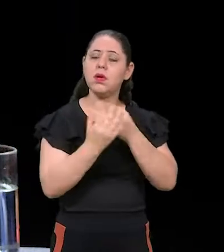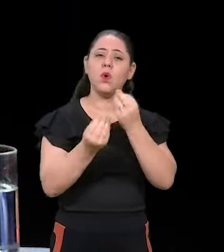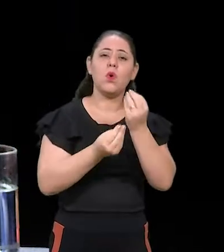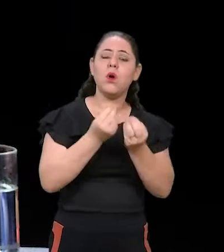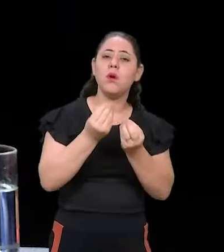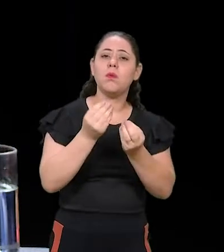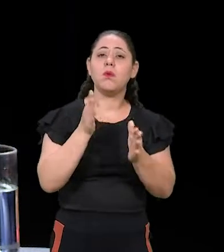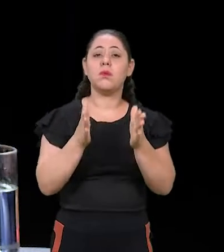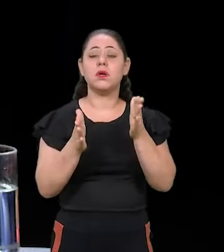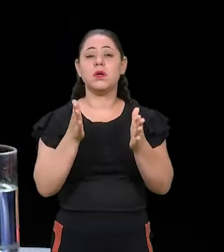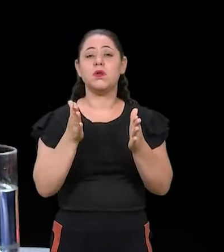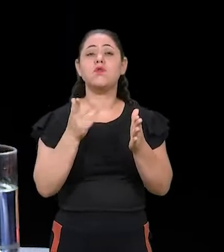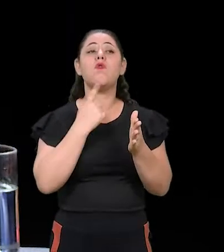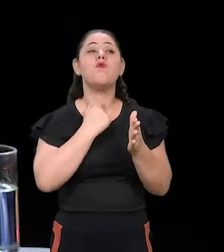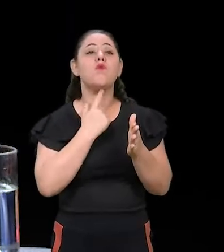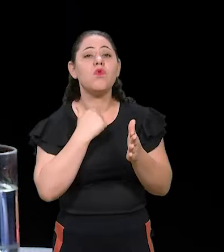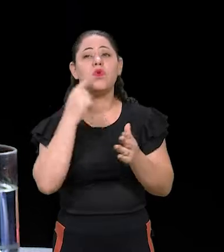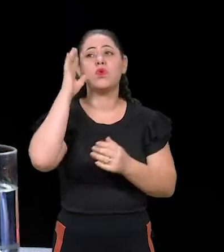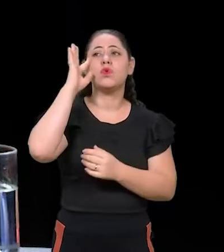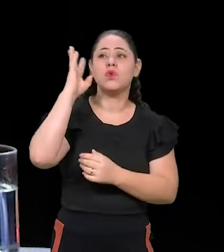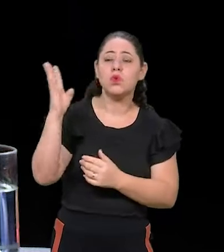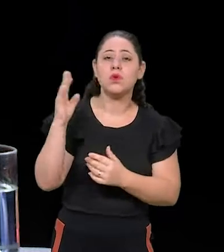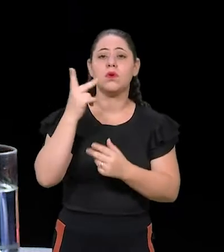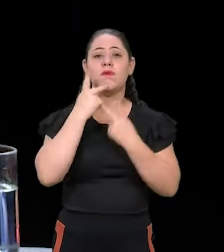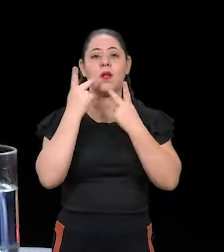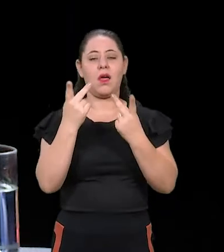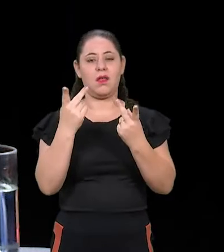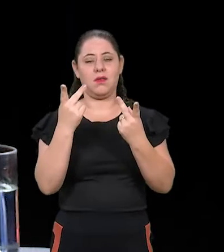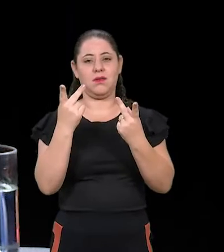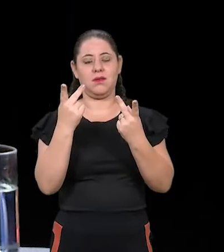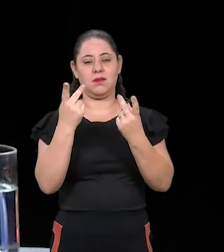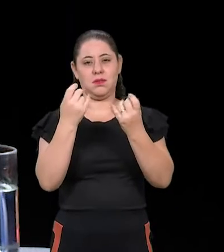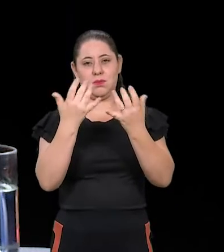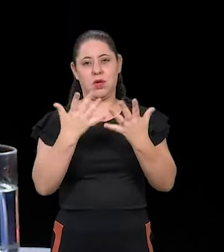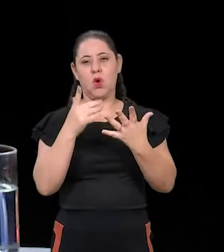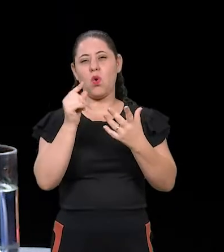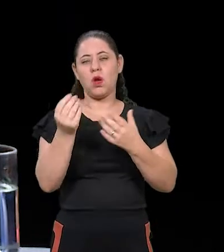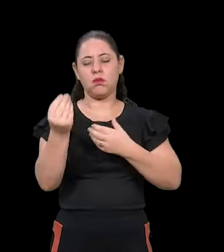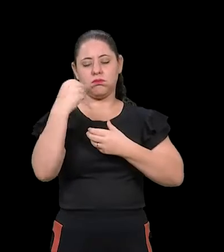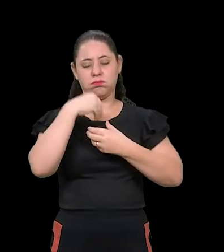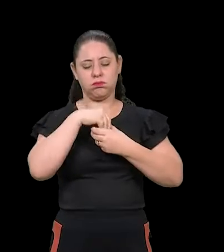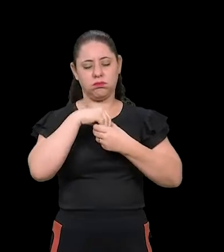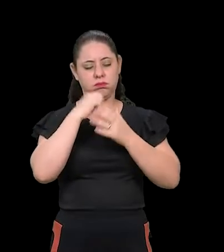anseios e os seus sonhos, a gente estava falando de sonhos, o que ficou então para os próximos anos?